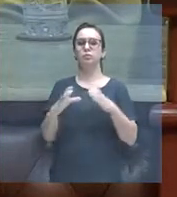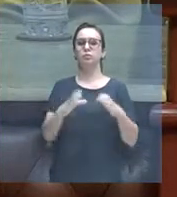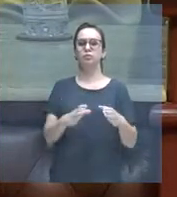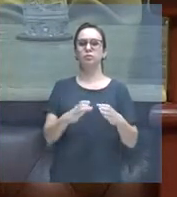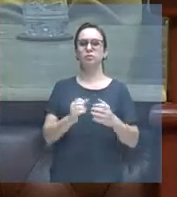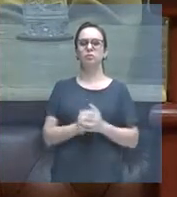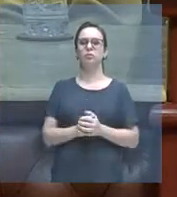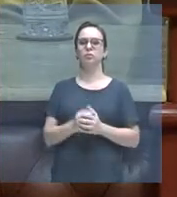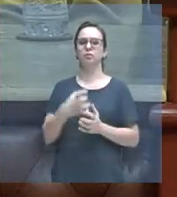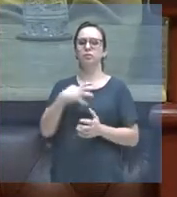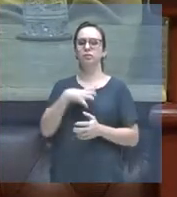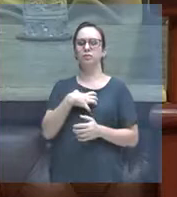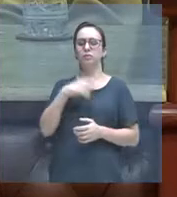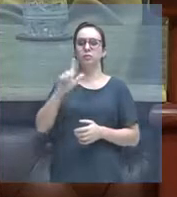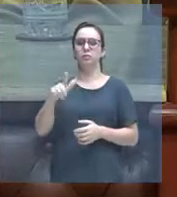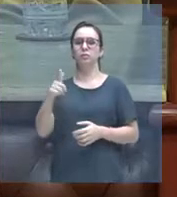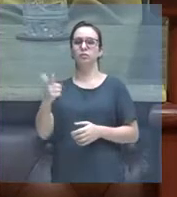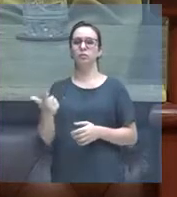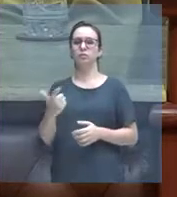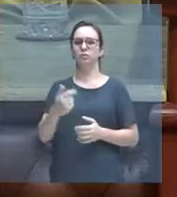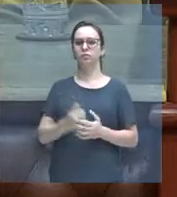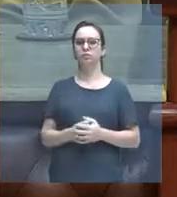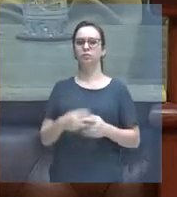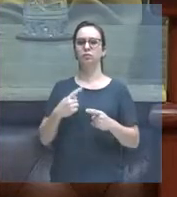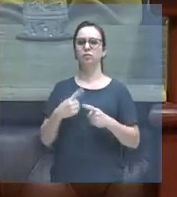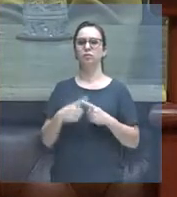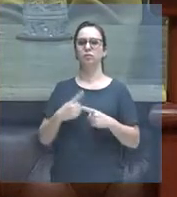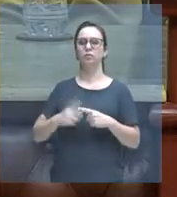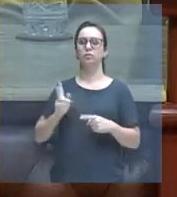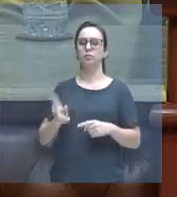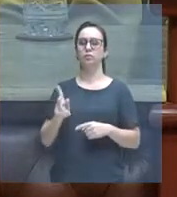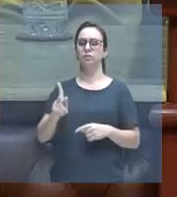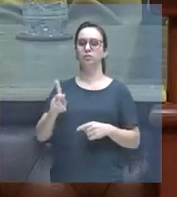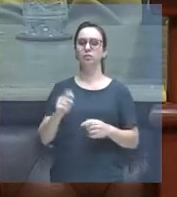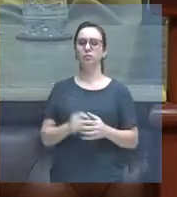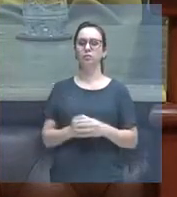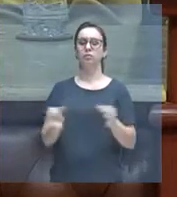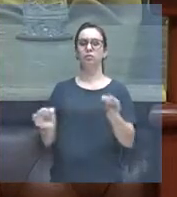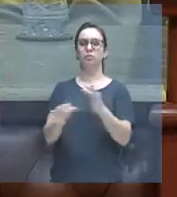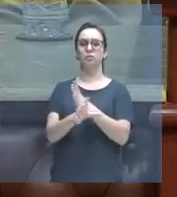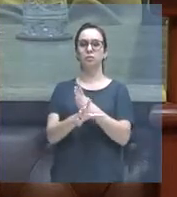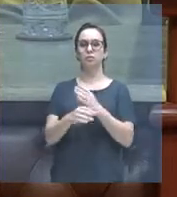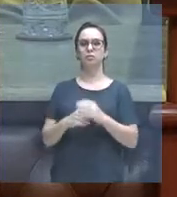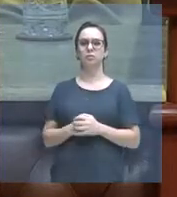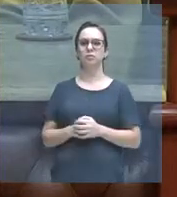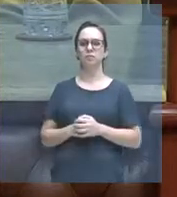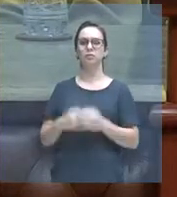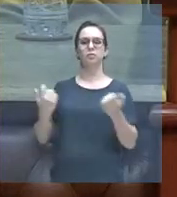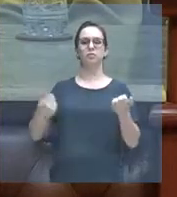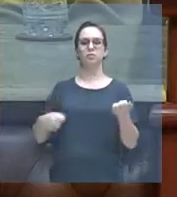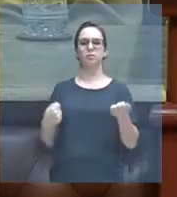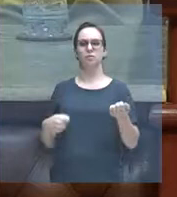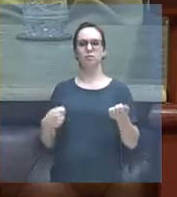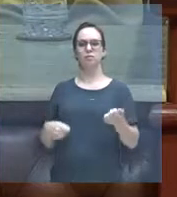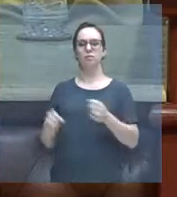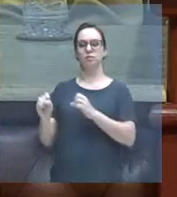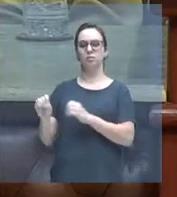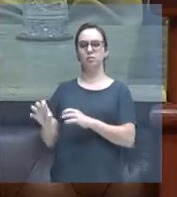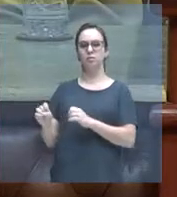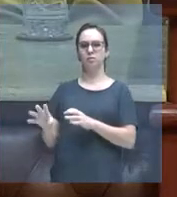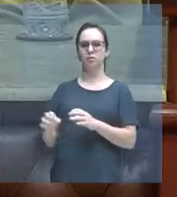Bonito, saudável e tocando seu violão. Ele nunca deixou de tocar. Nos momentos